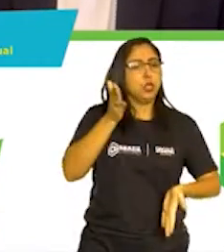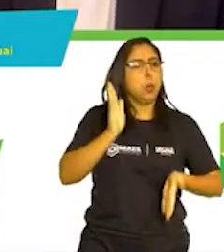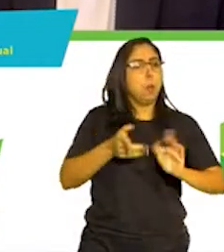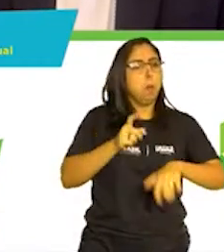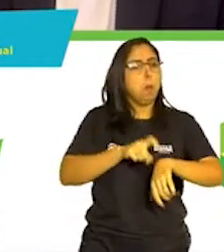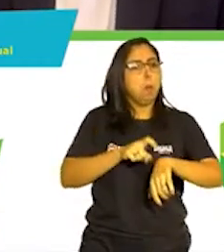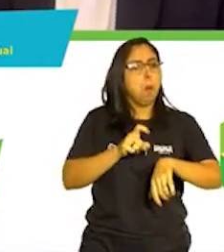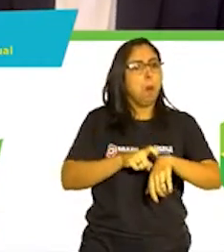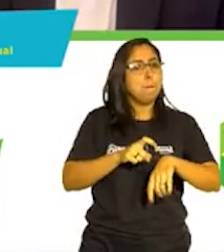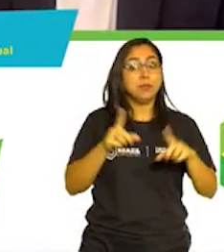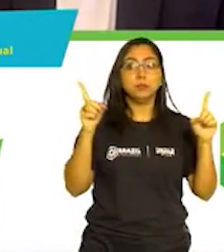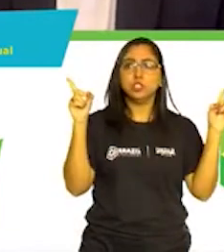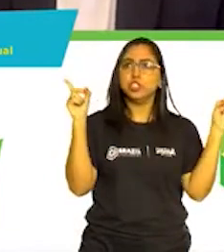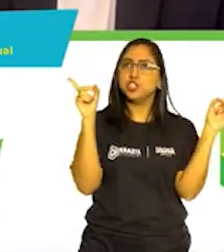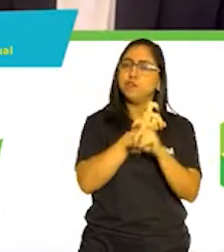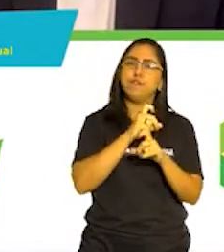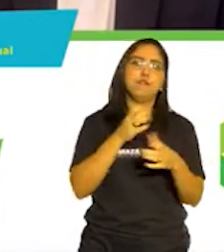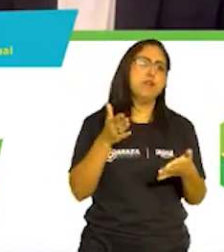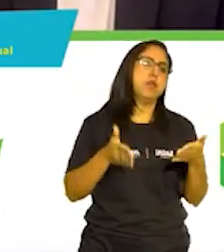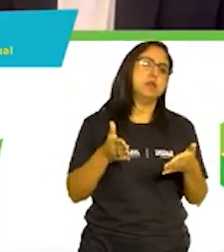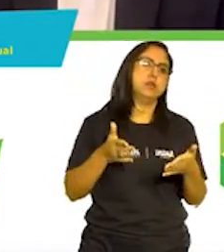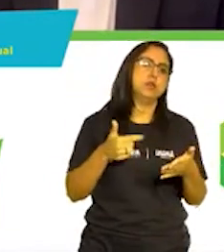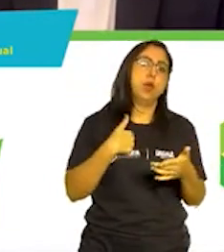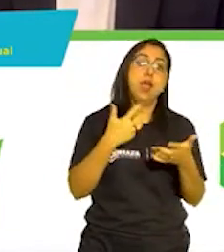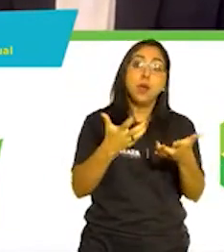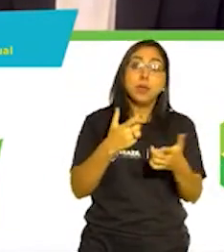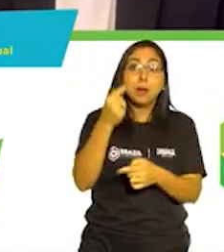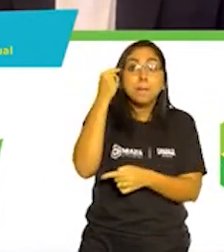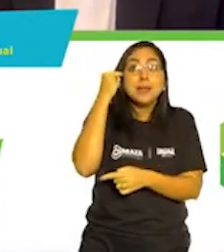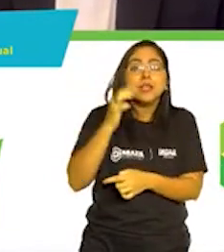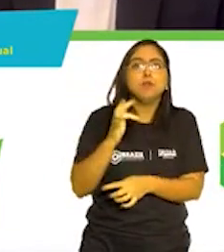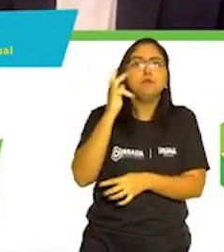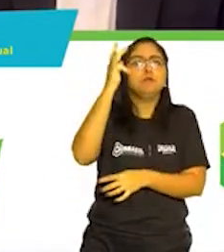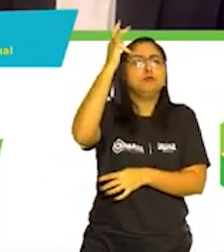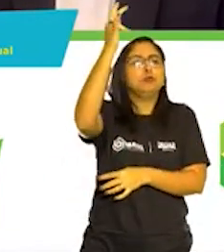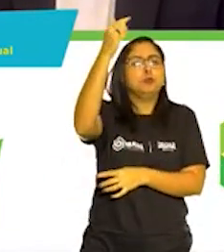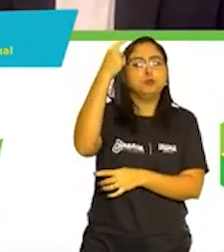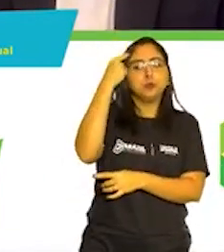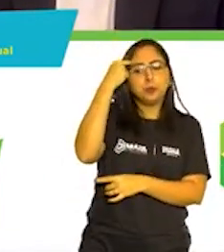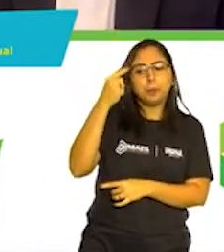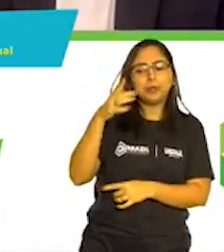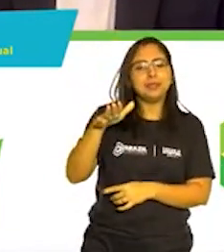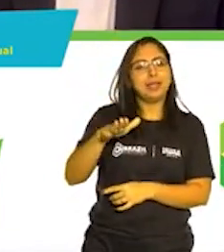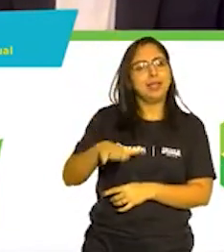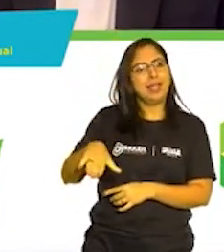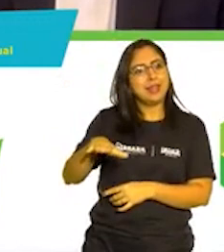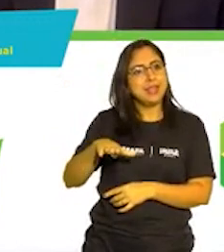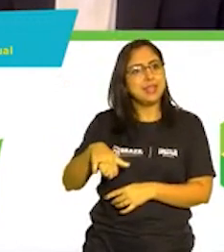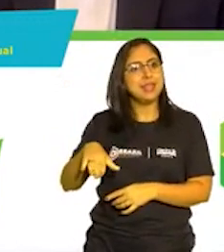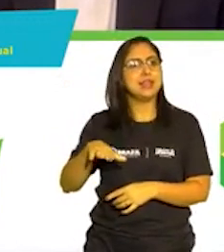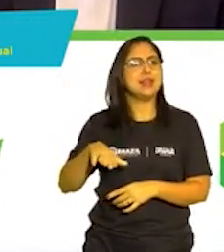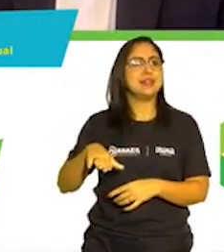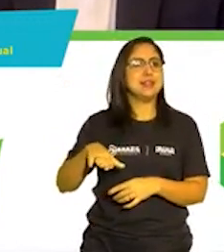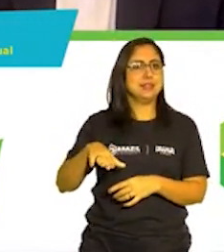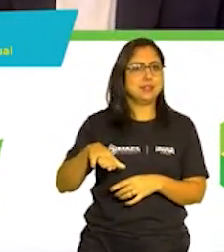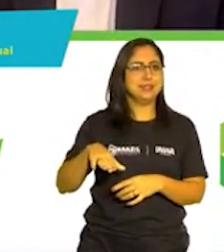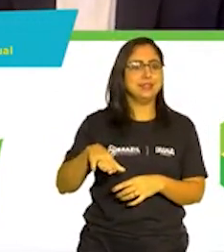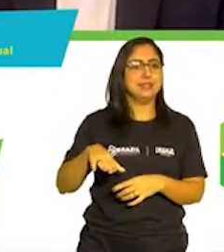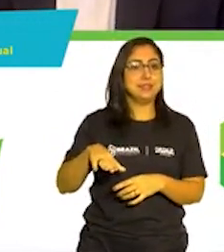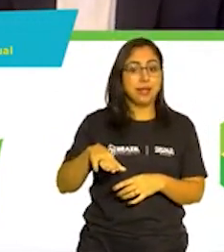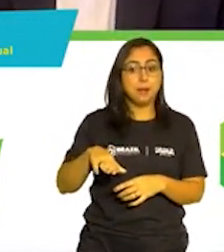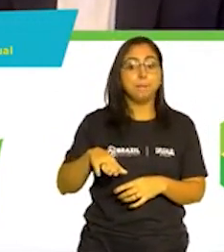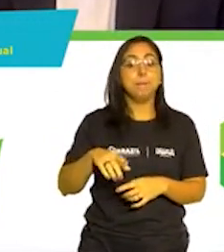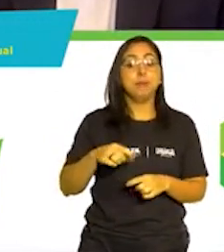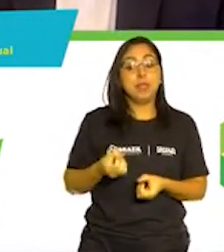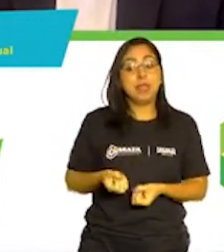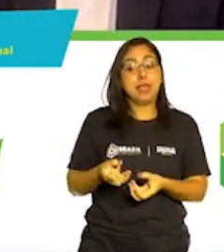futuro. E pensar no futuro é pensar em criança, infância e melhorar gasto intergeracional. Se o Brasil tiver que escolher um